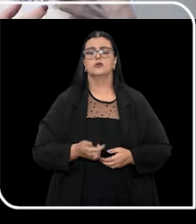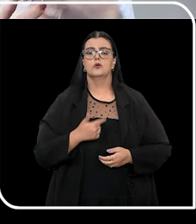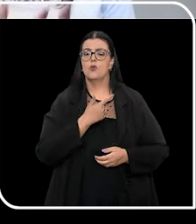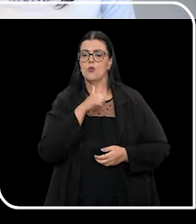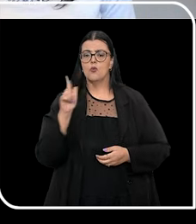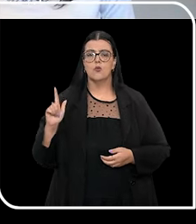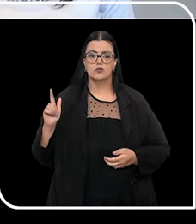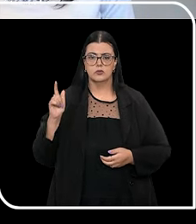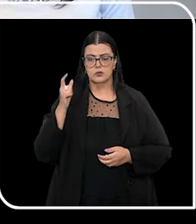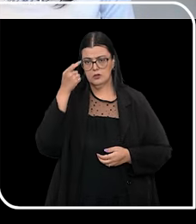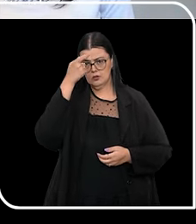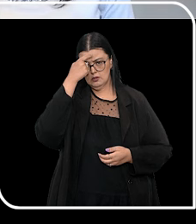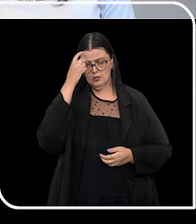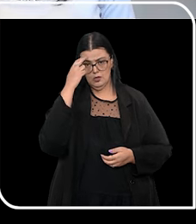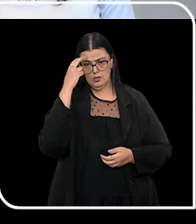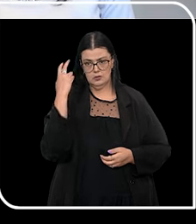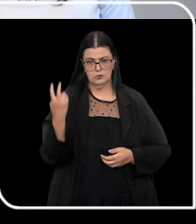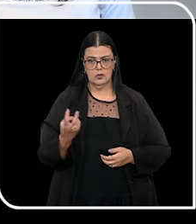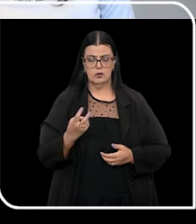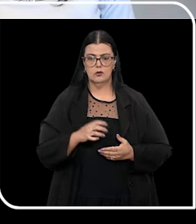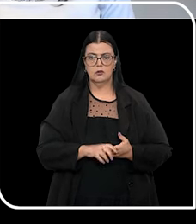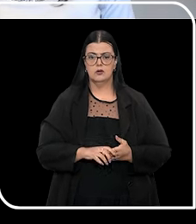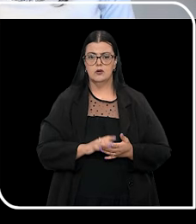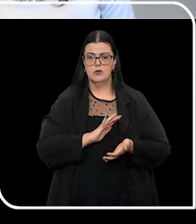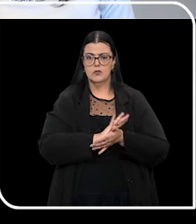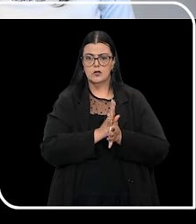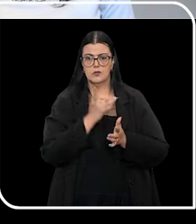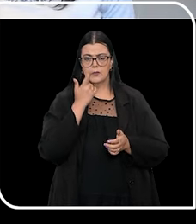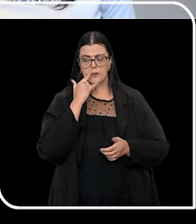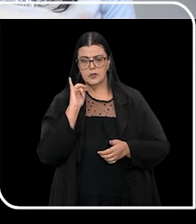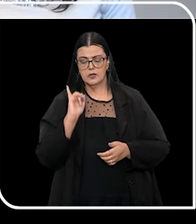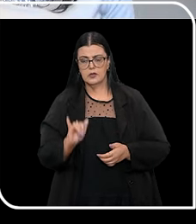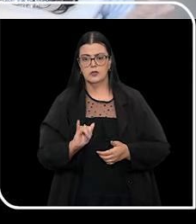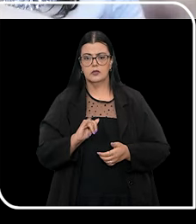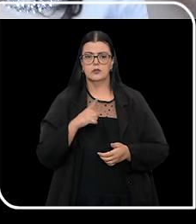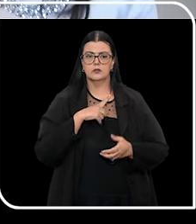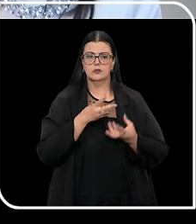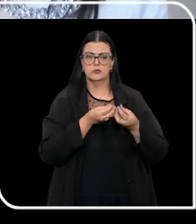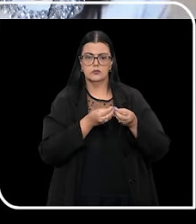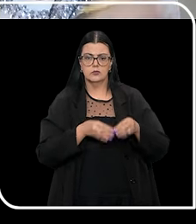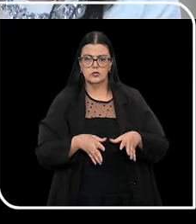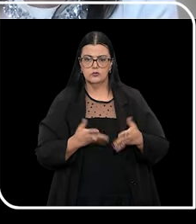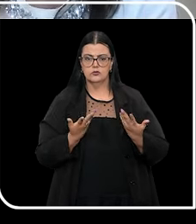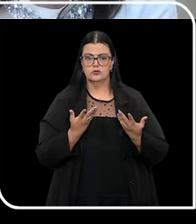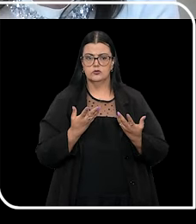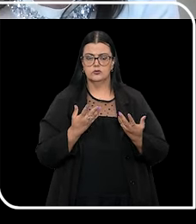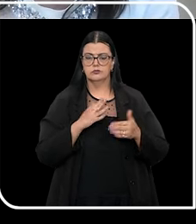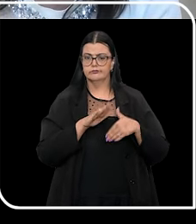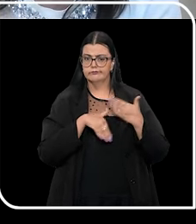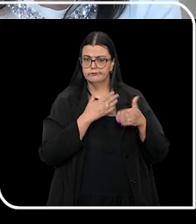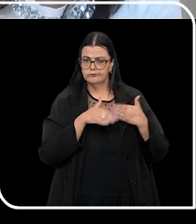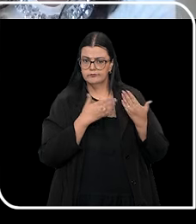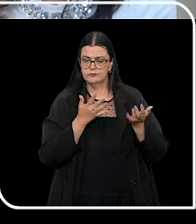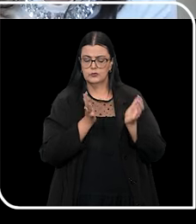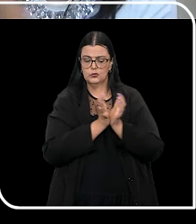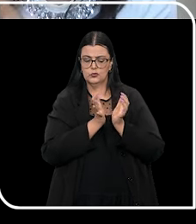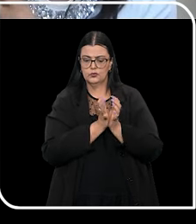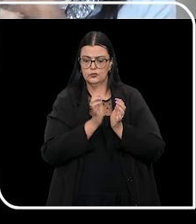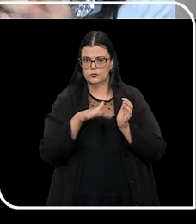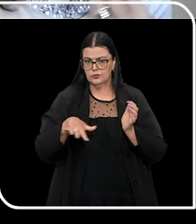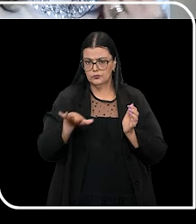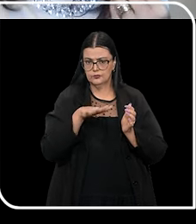com deficiências intelectuais o preconceito de paz pensando que que a inclusão prejudica o desenvolvimento escolar da da